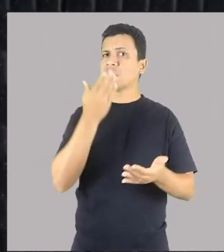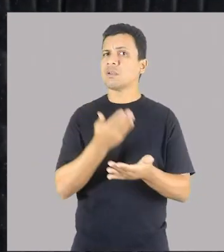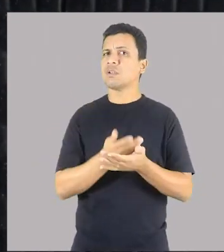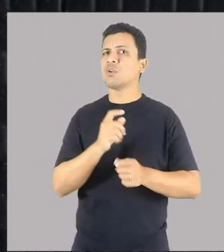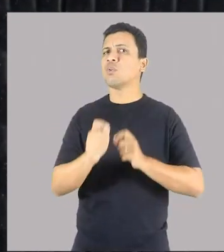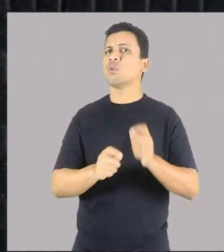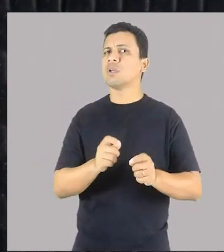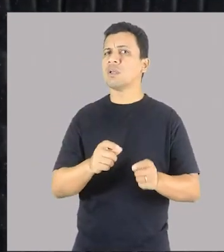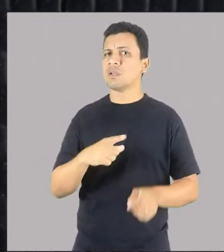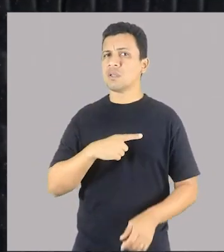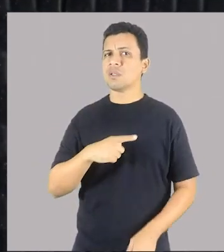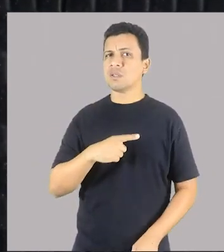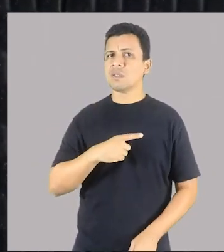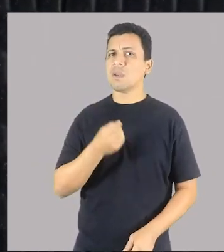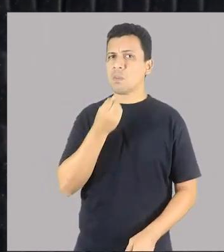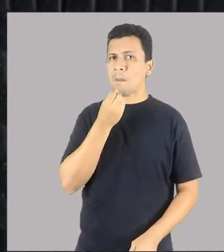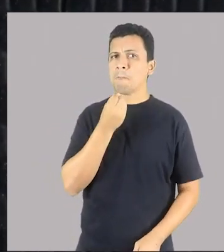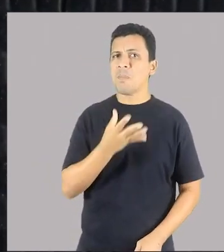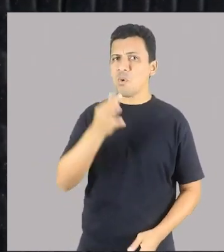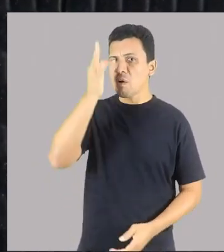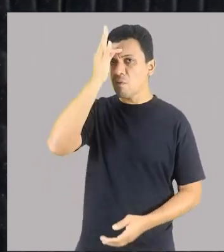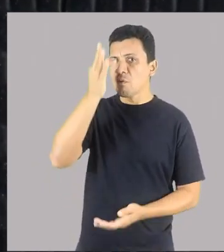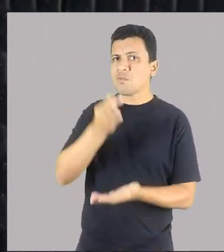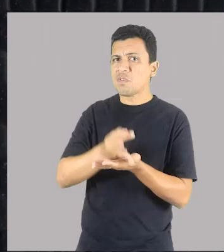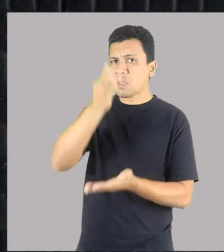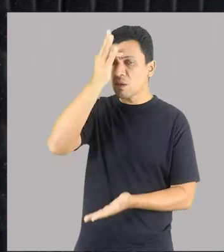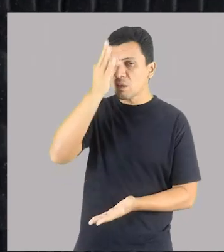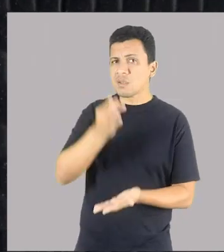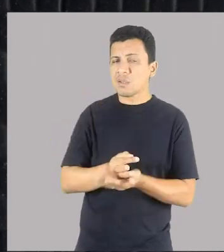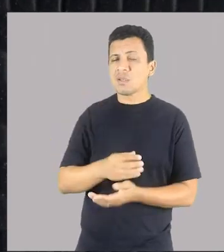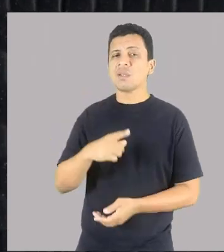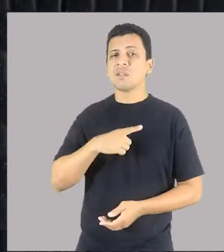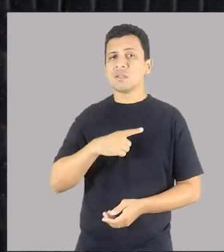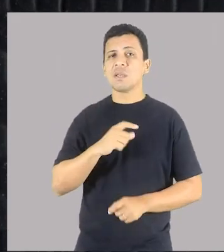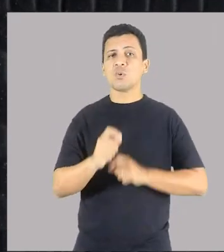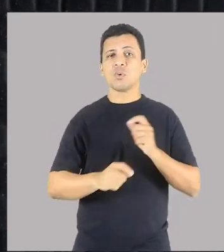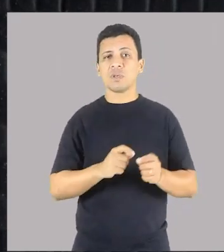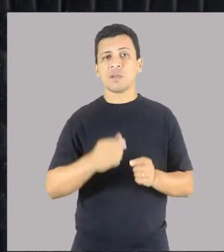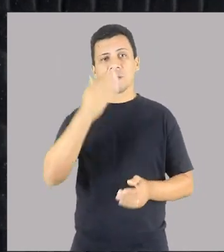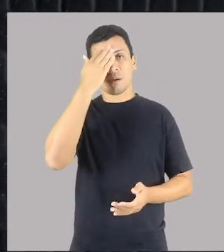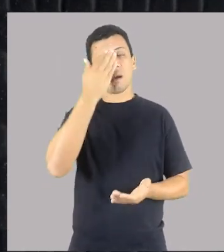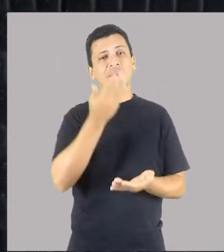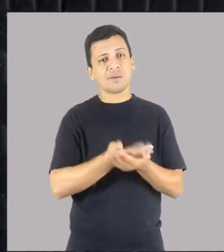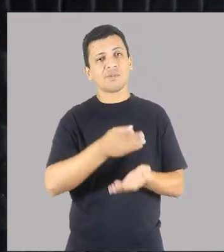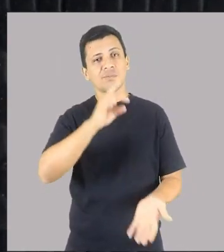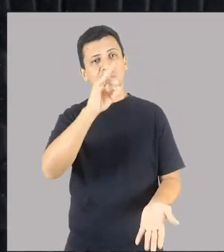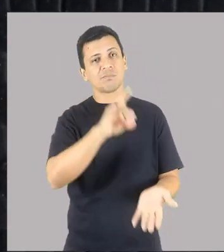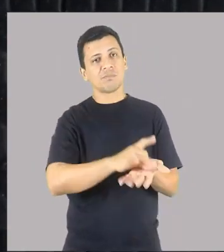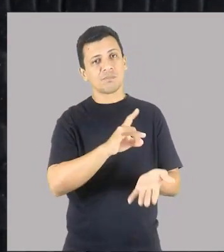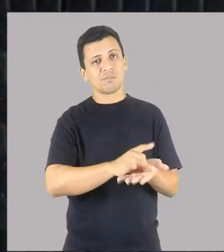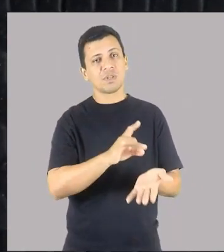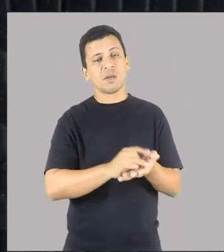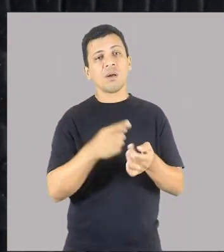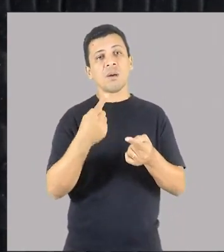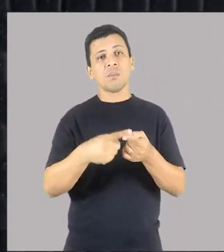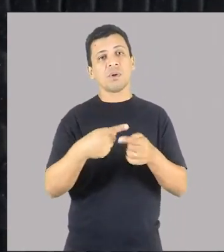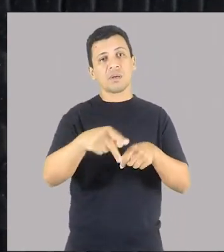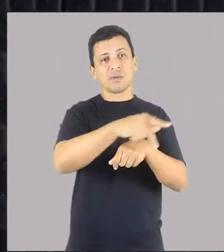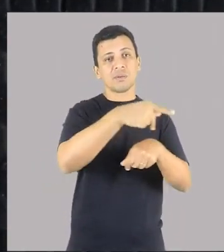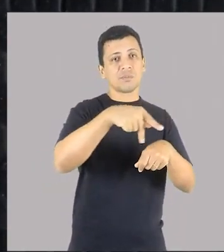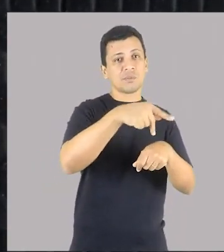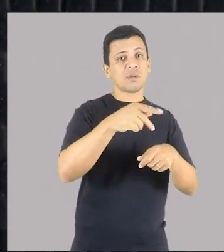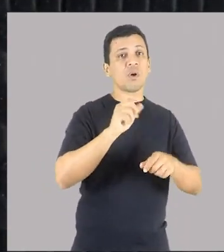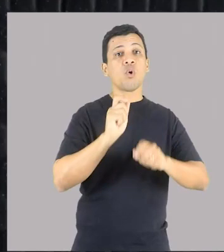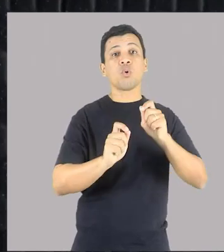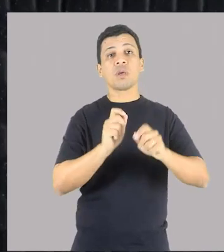têm boa-fé nas suas atitudes. Então, há uma presunção de legitimidade, justamente por essa ideia de que o Estado resguarda ali o